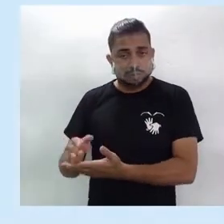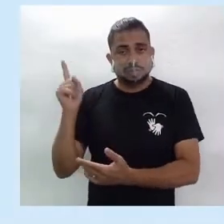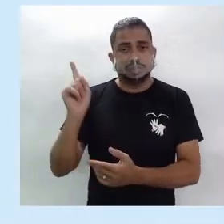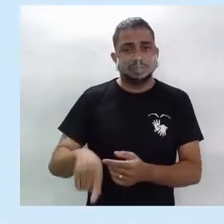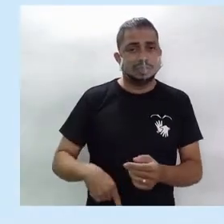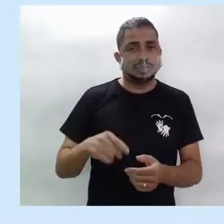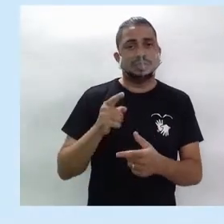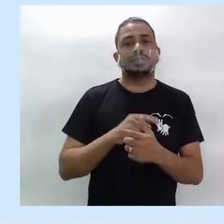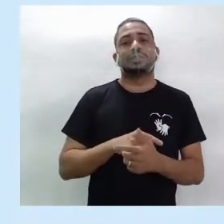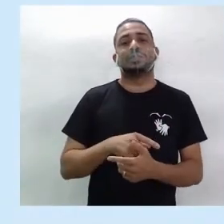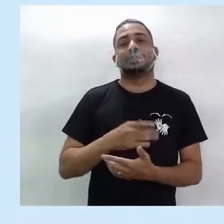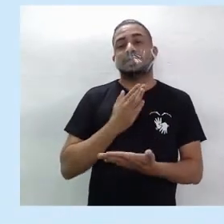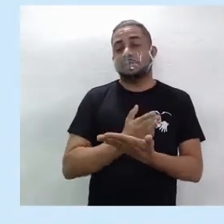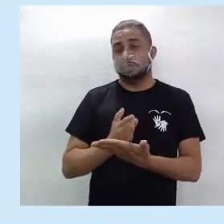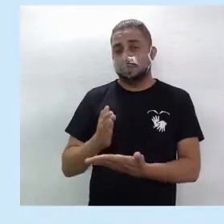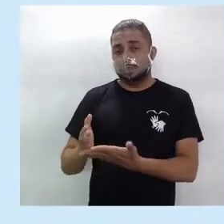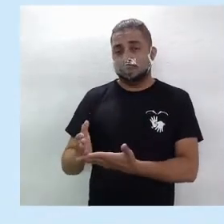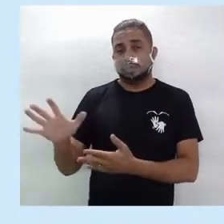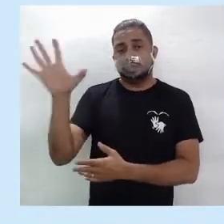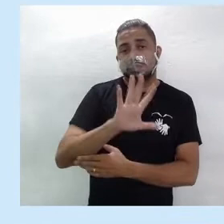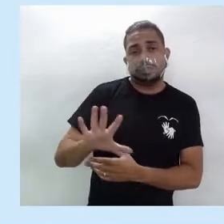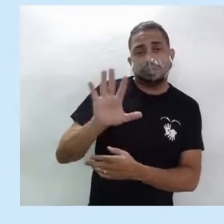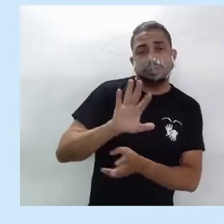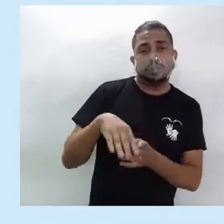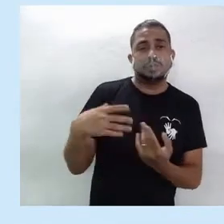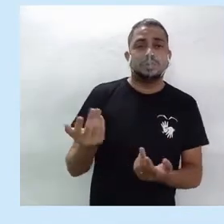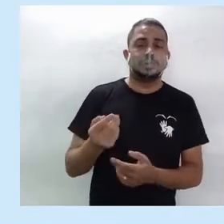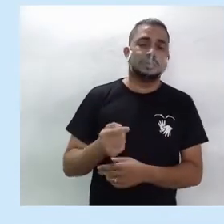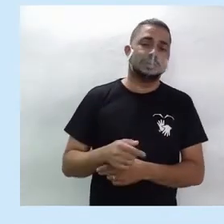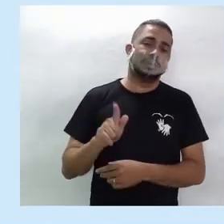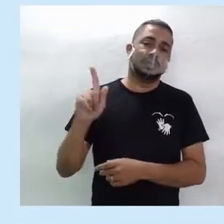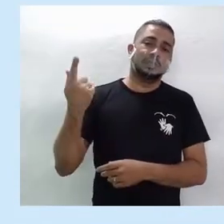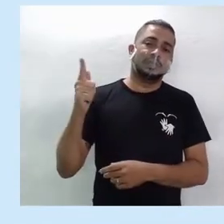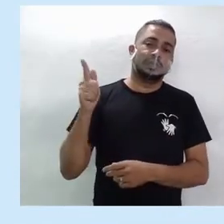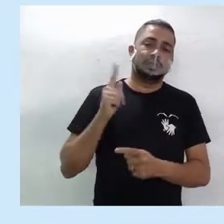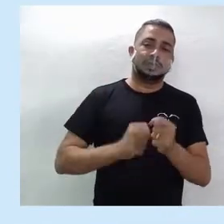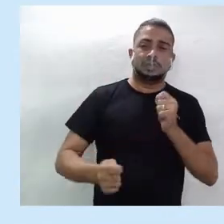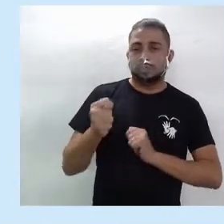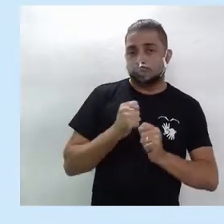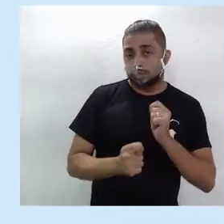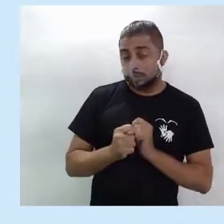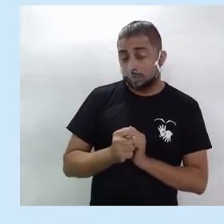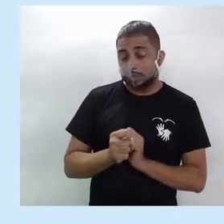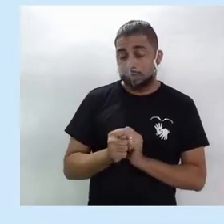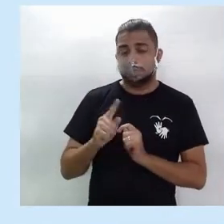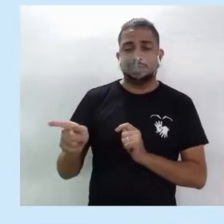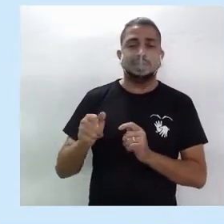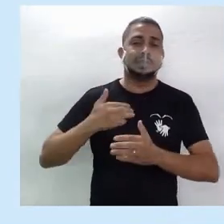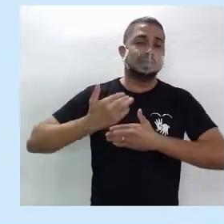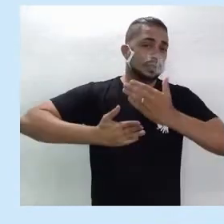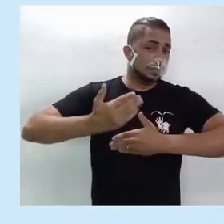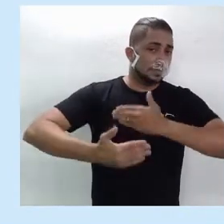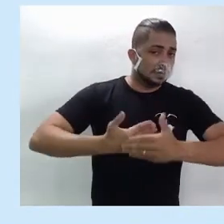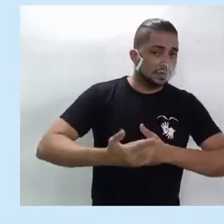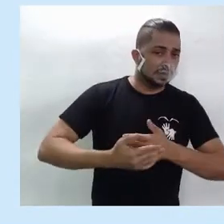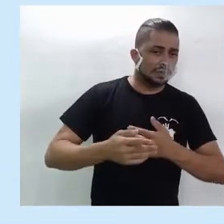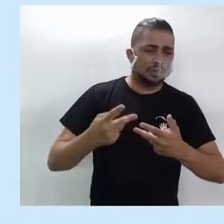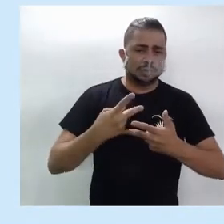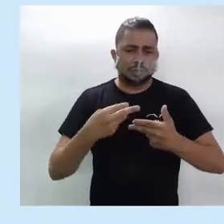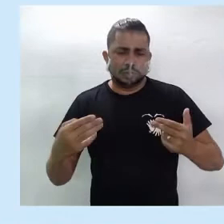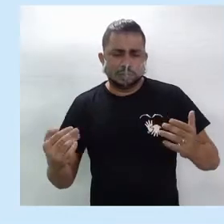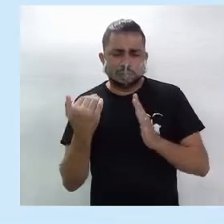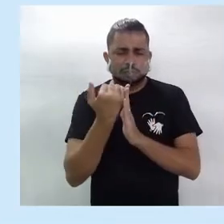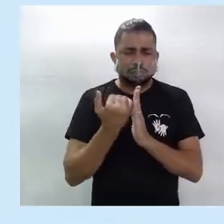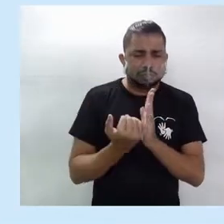de divisão regional ou divisão geoeconômica. Tá? É através dessa divisão que a gente desenvolve, né, medidas de